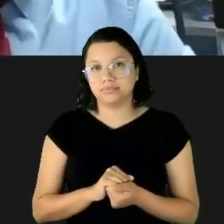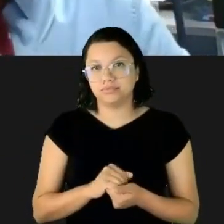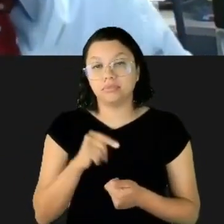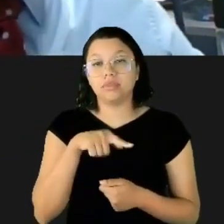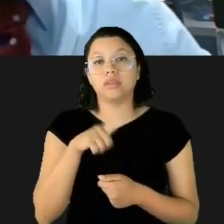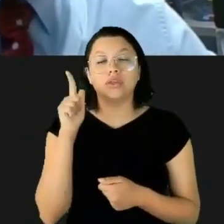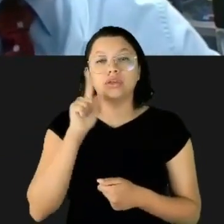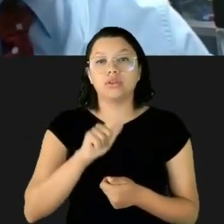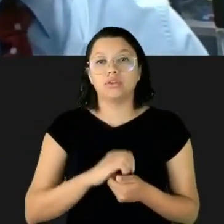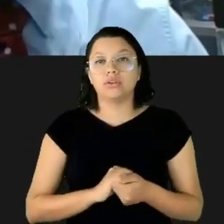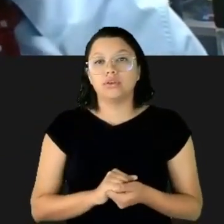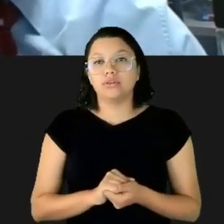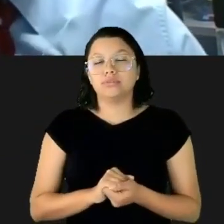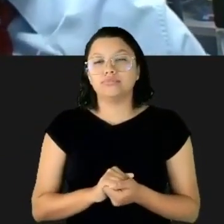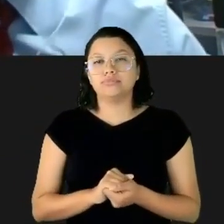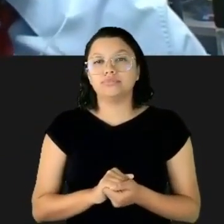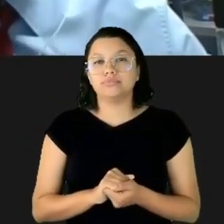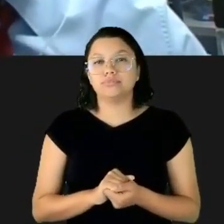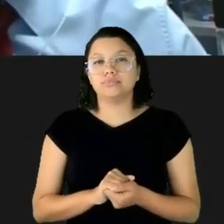e ali você consegue